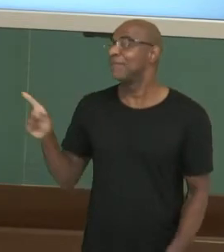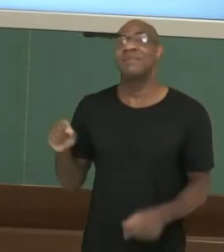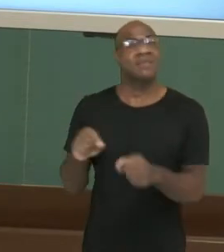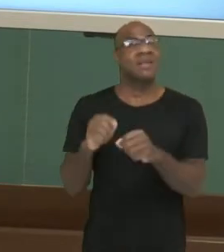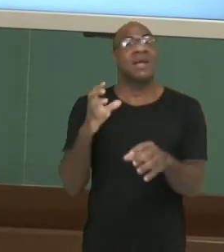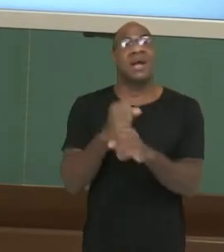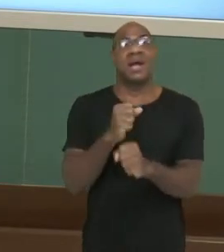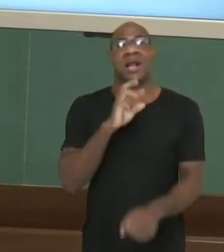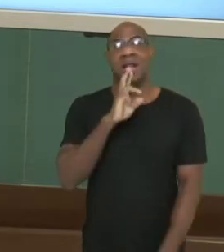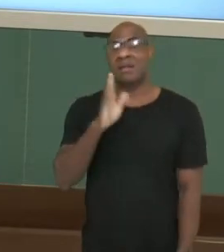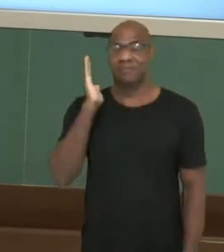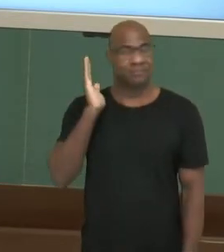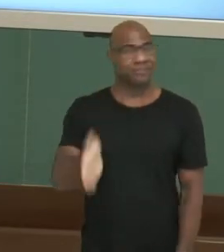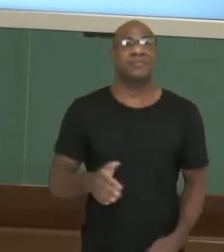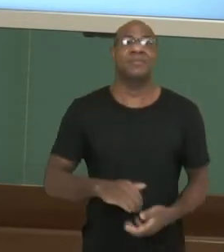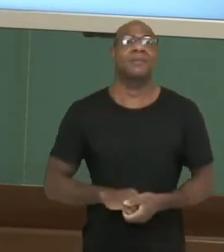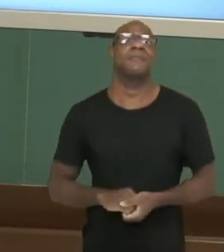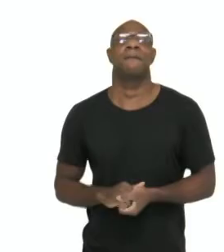para você automática.